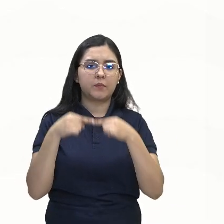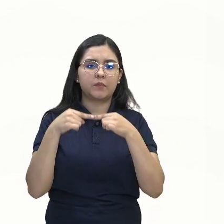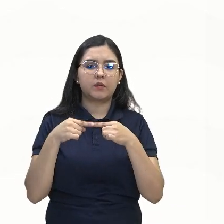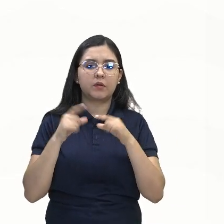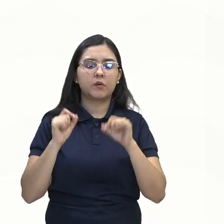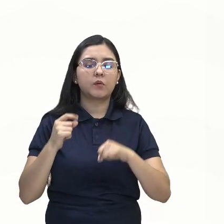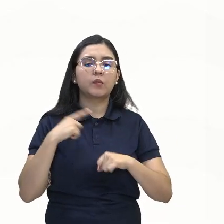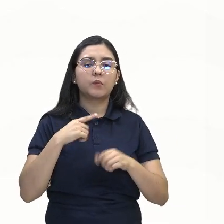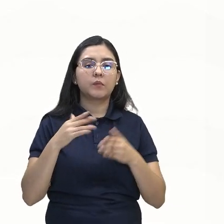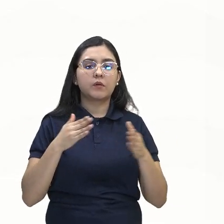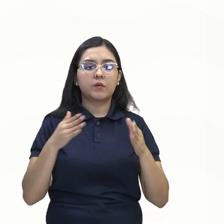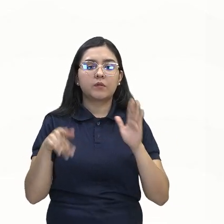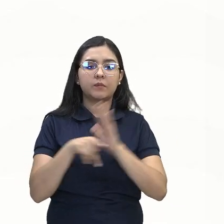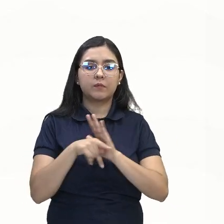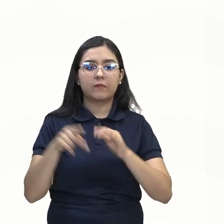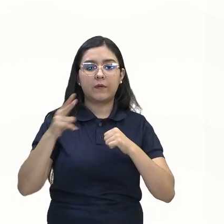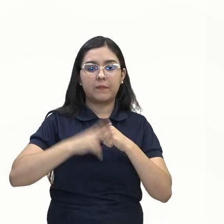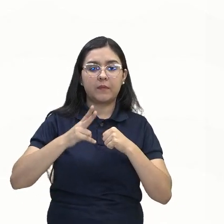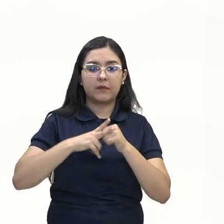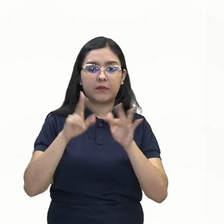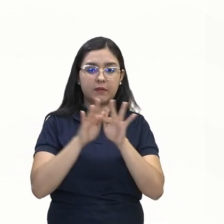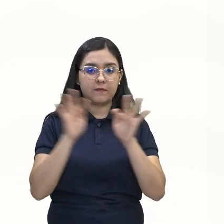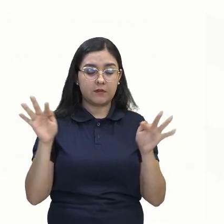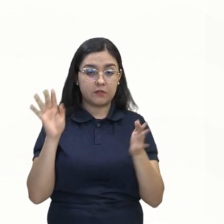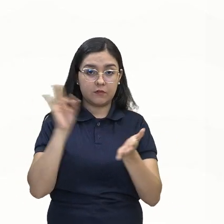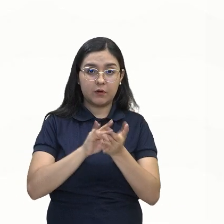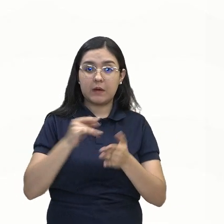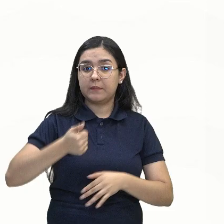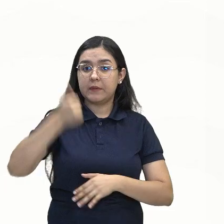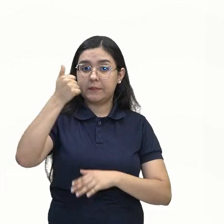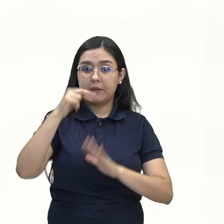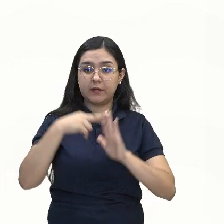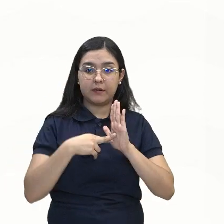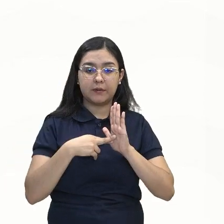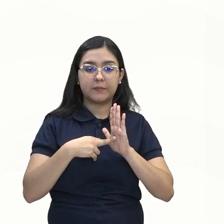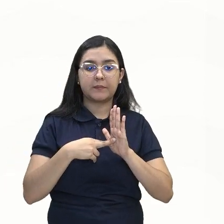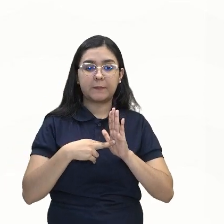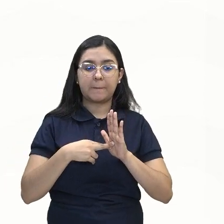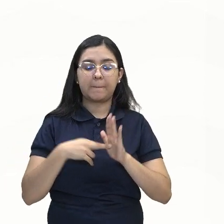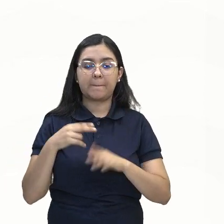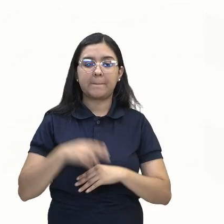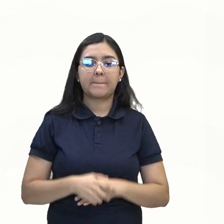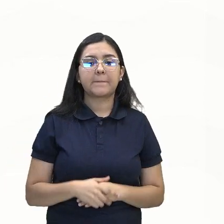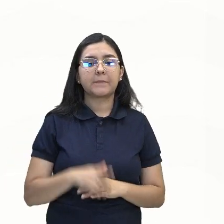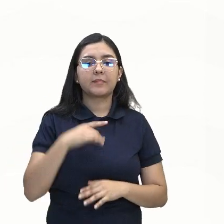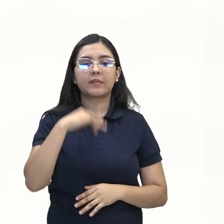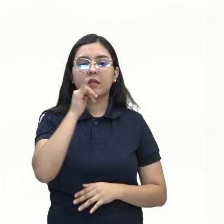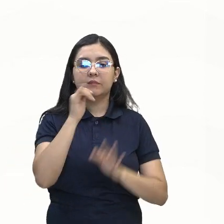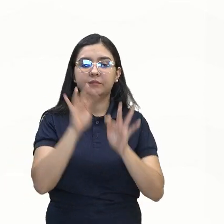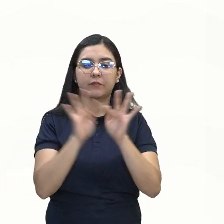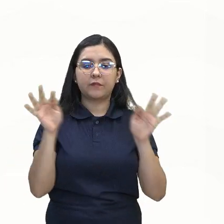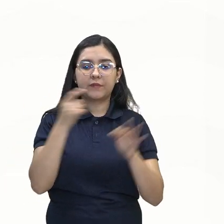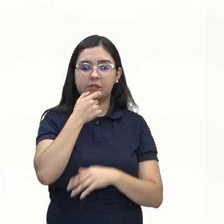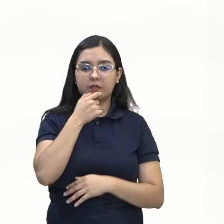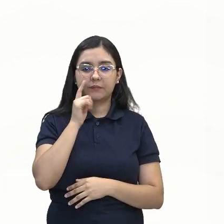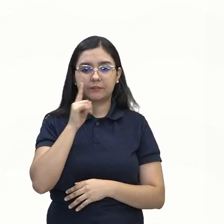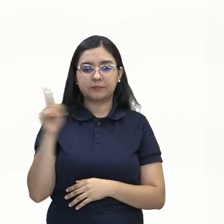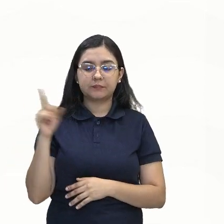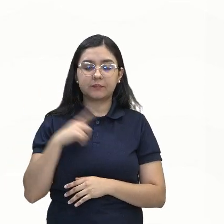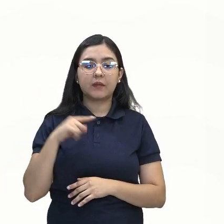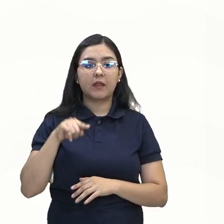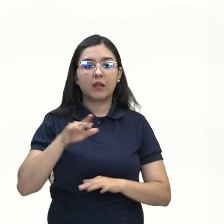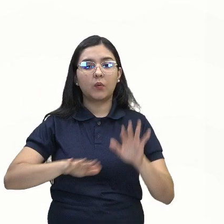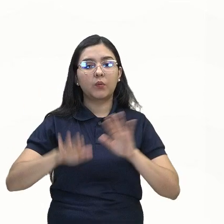com o tempo verbal da frase original. Tá? Essa é a primeira regra. Ó, she cares about the environment. Ela toma